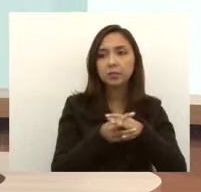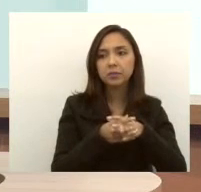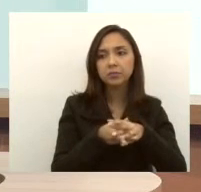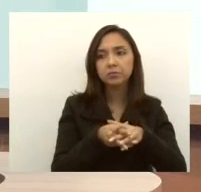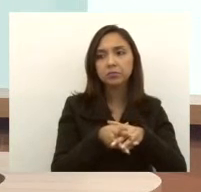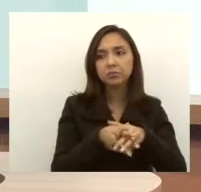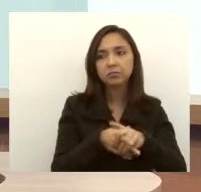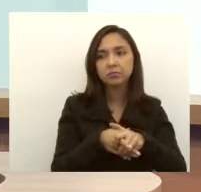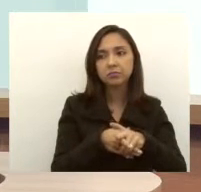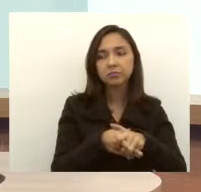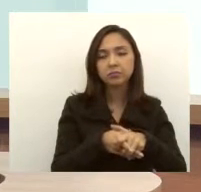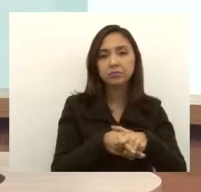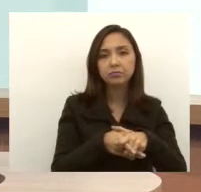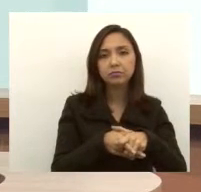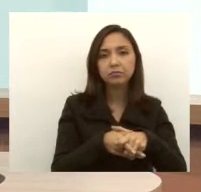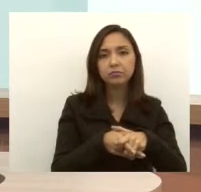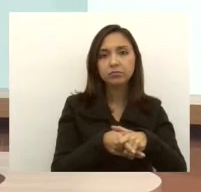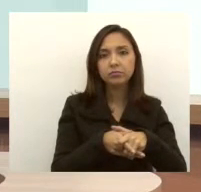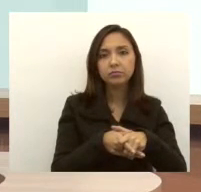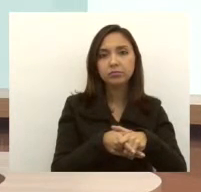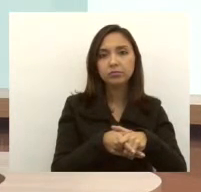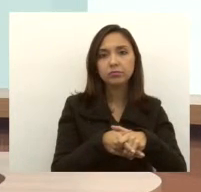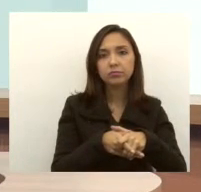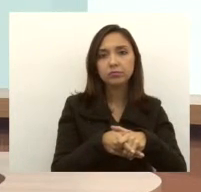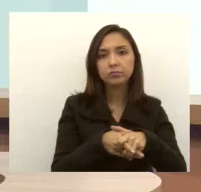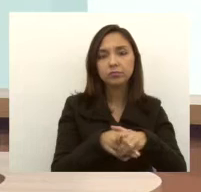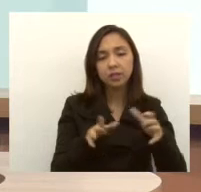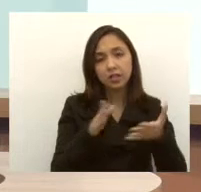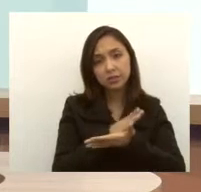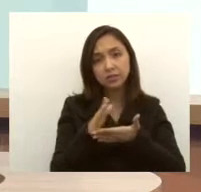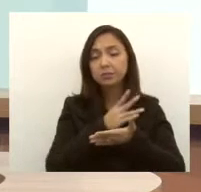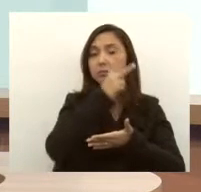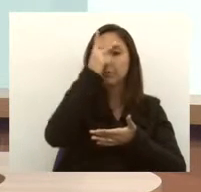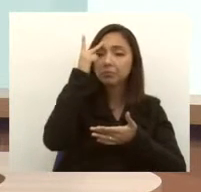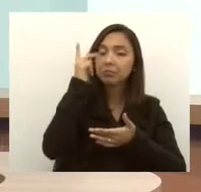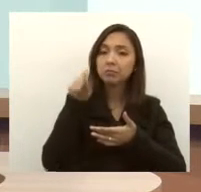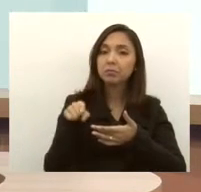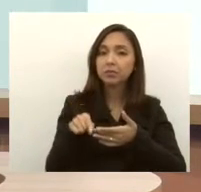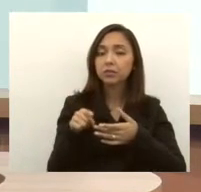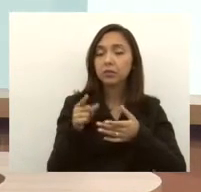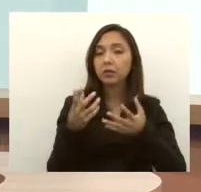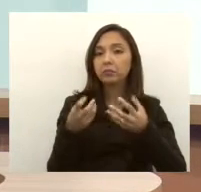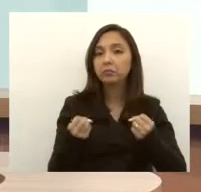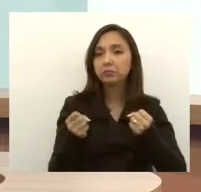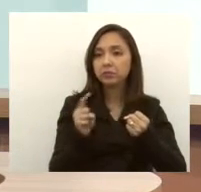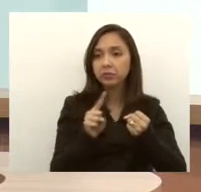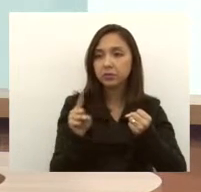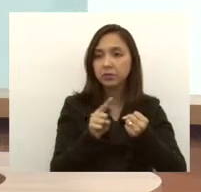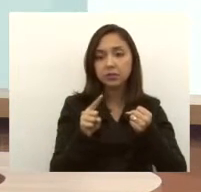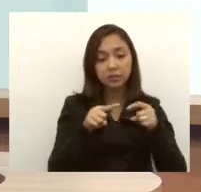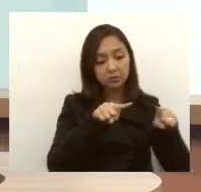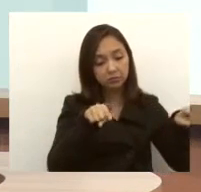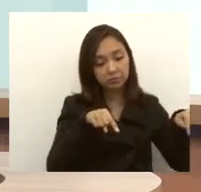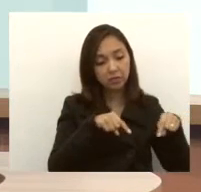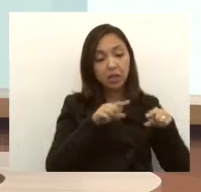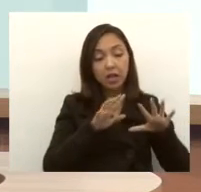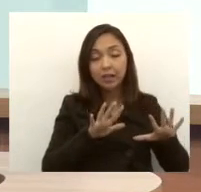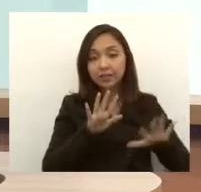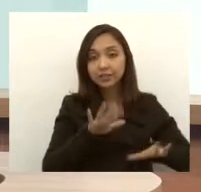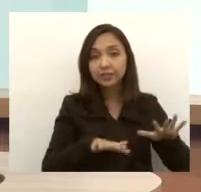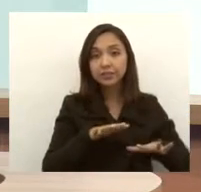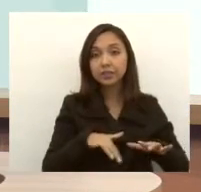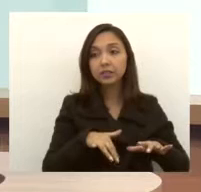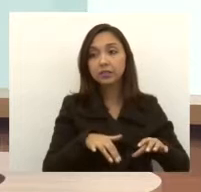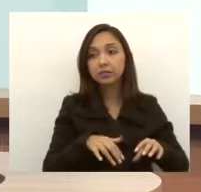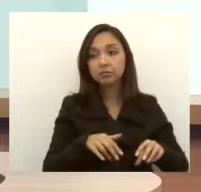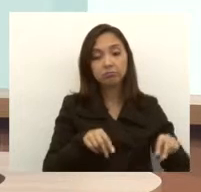falar por ditadores, mas às vezes por pessoas que às vezes não cedem os espaços para que as pessoas